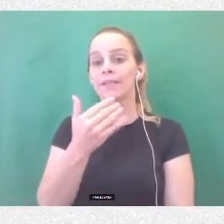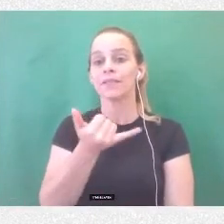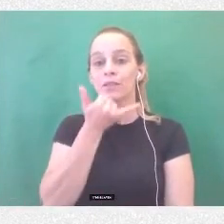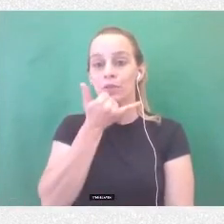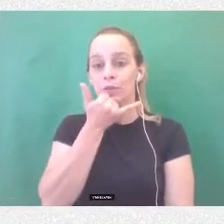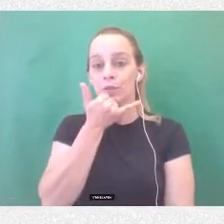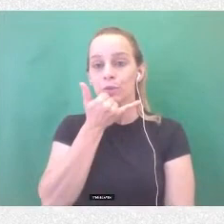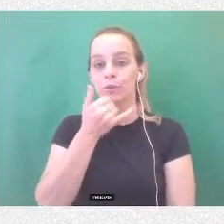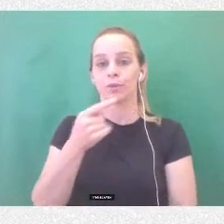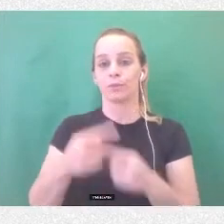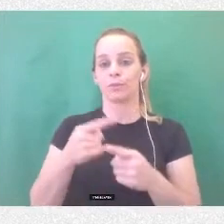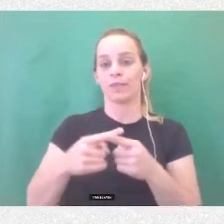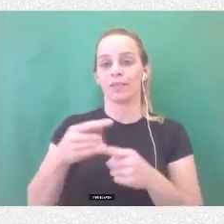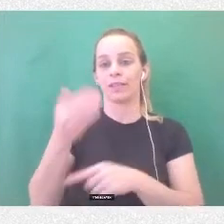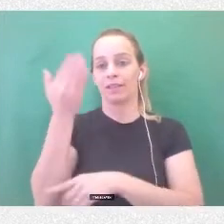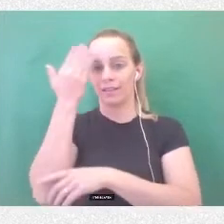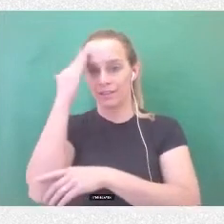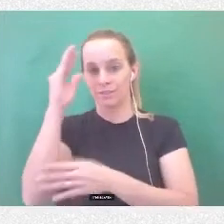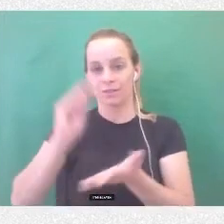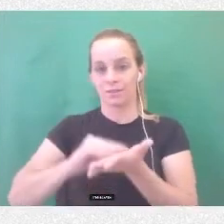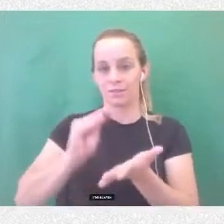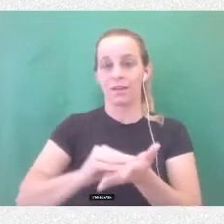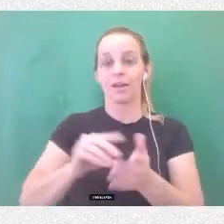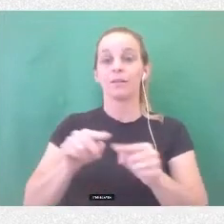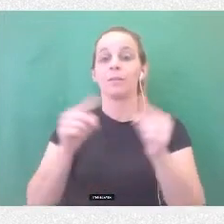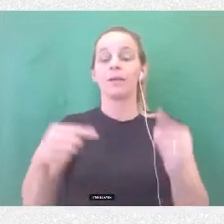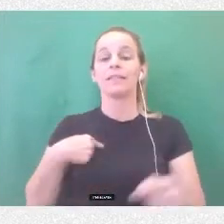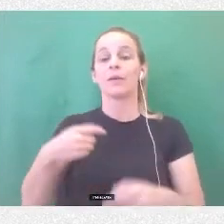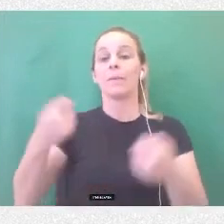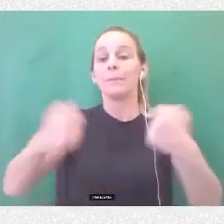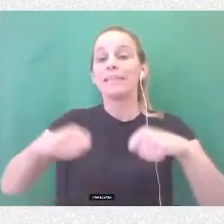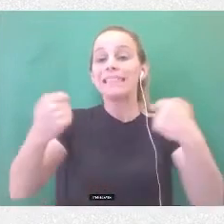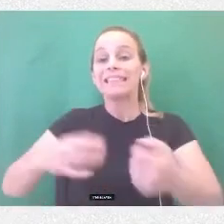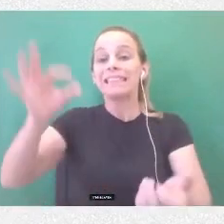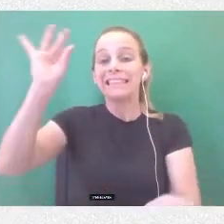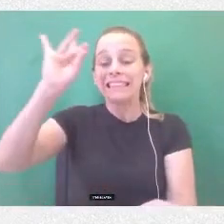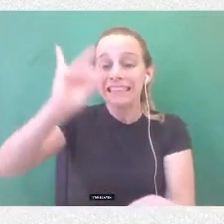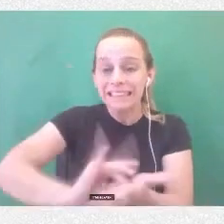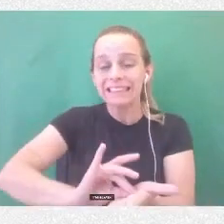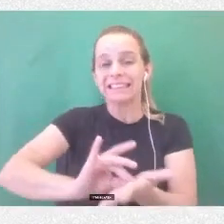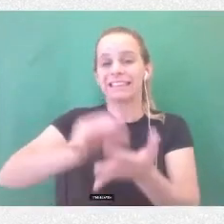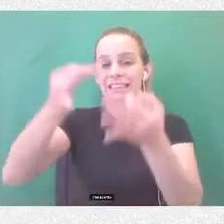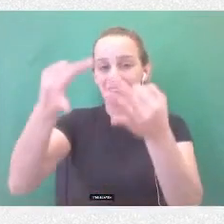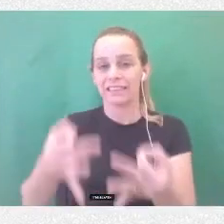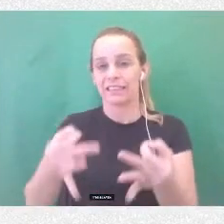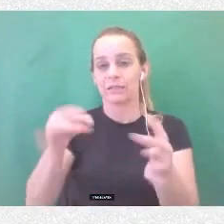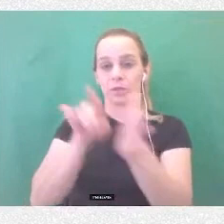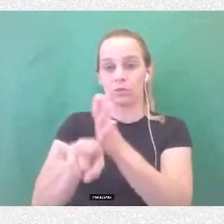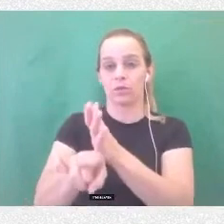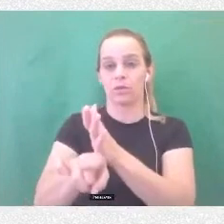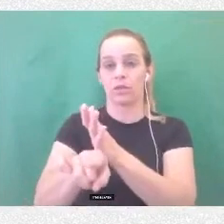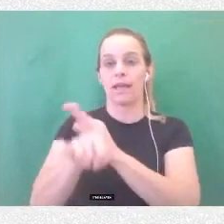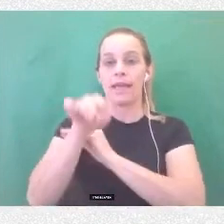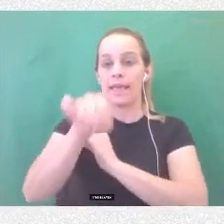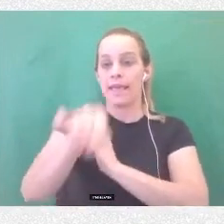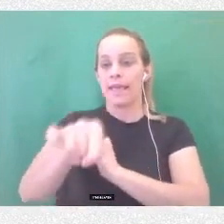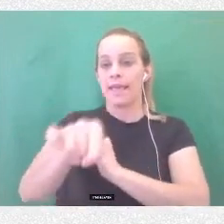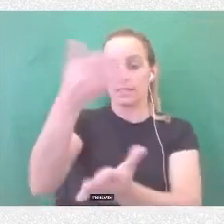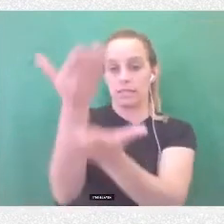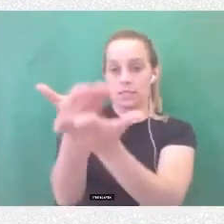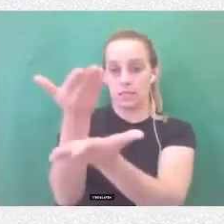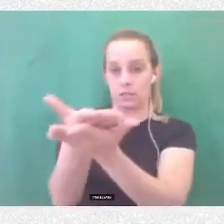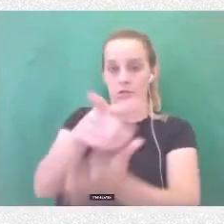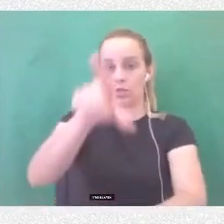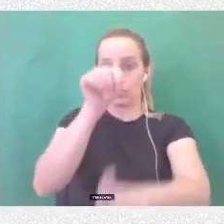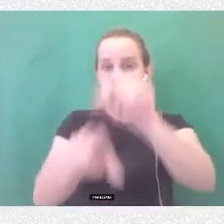é falta de entendimento da minha parte, eu só preciso ter a certeza com relação a esse questionamento. Esse estudo, esse recrutamento, ele já